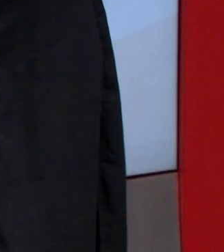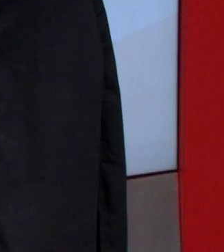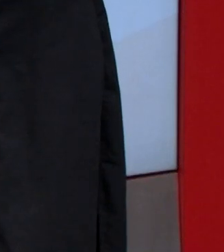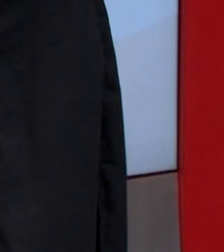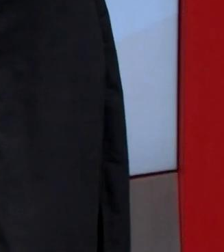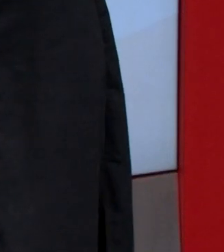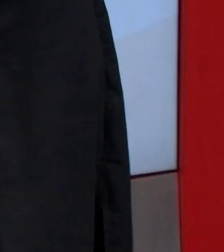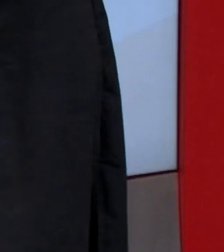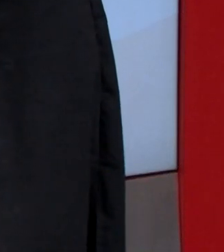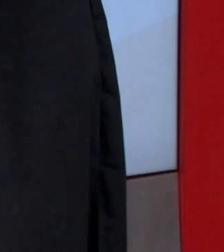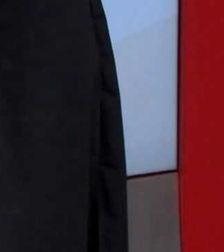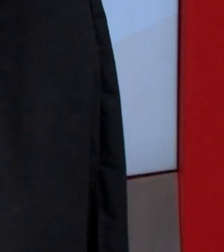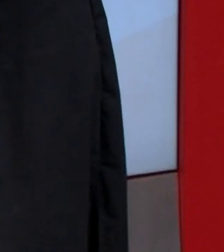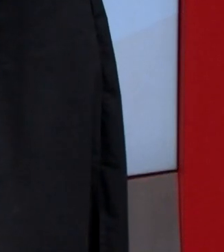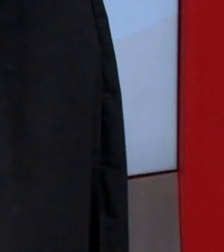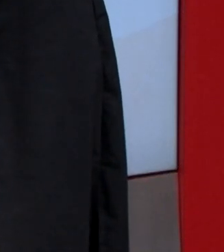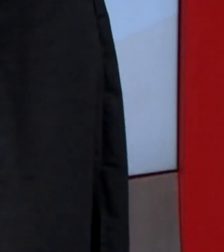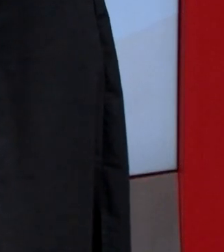servo,